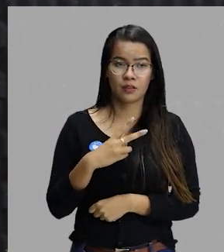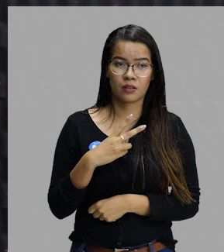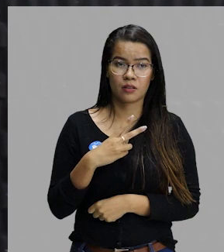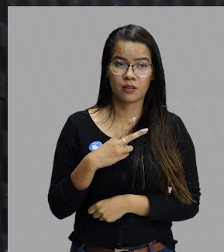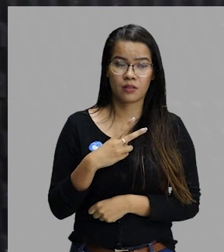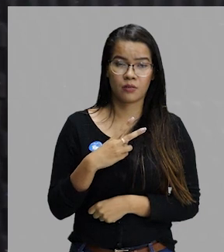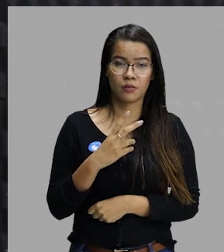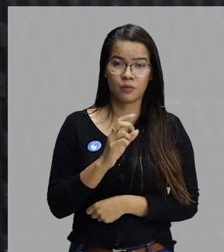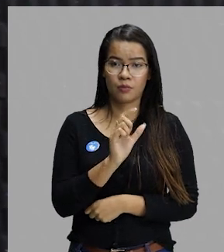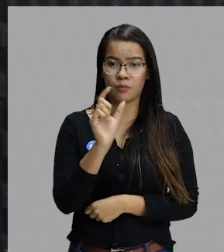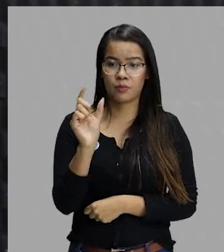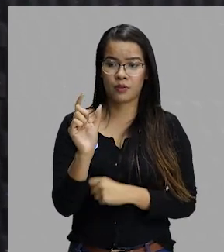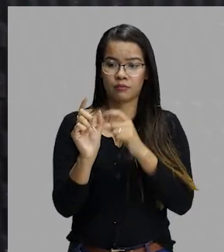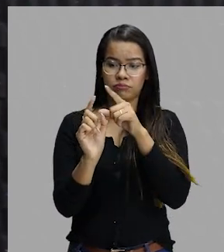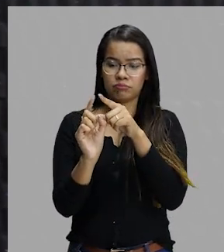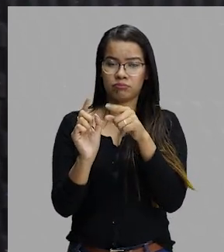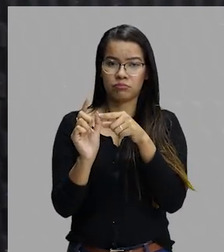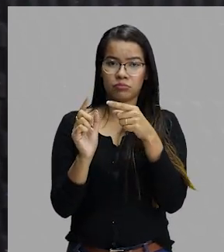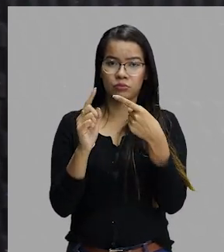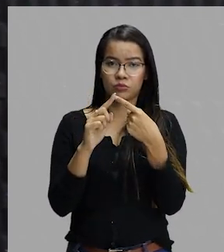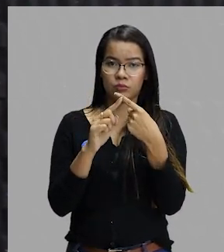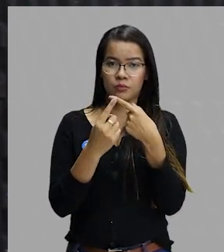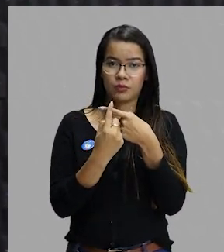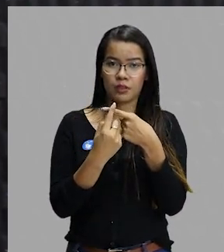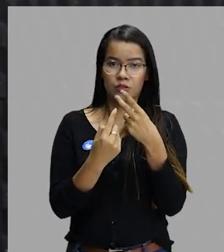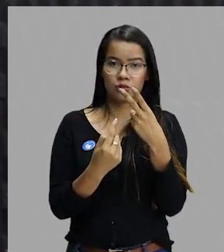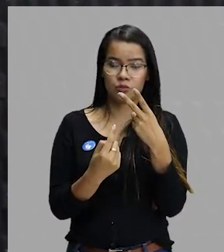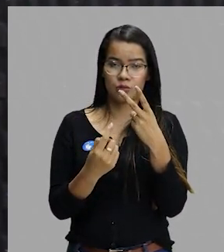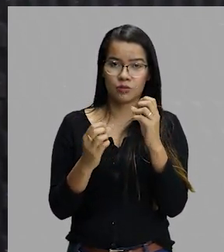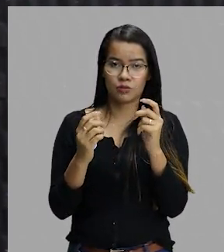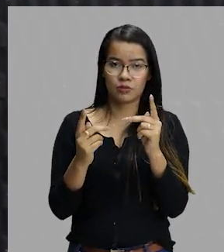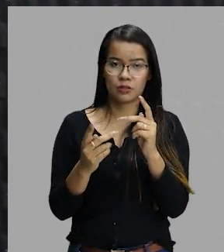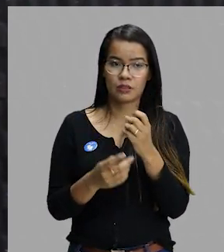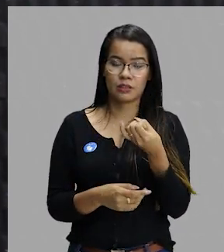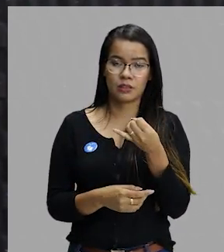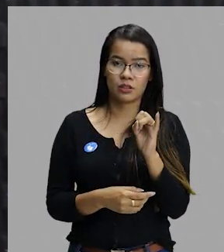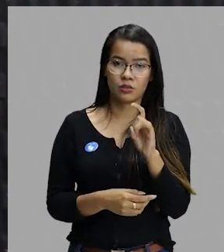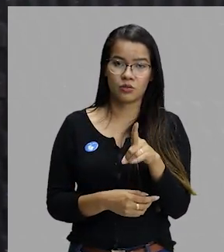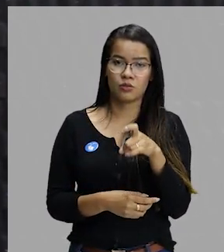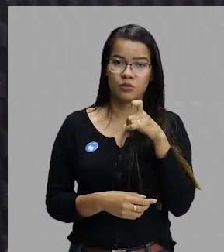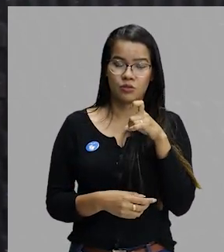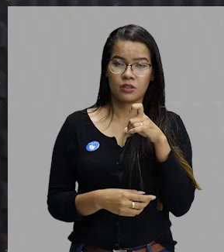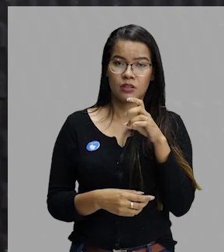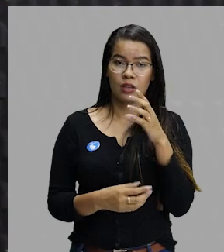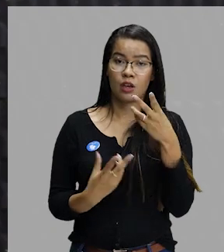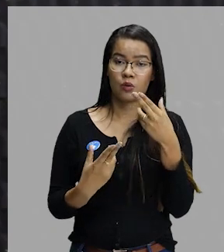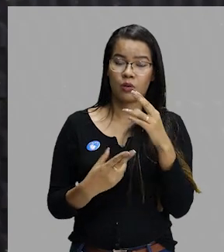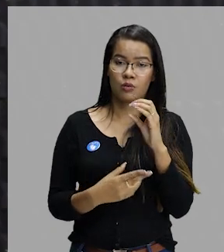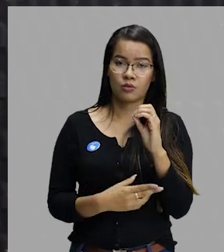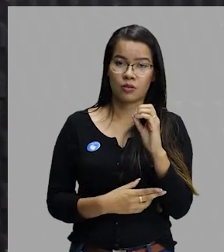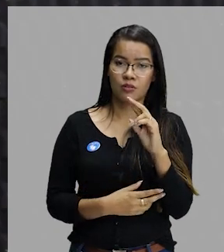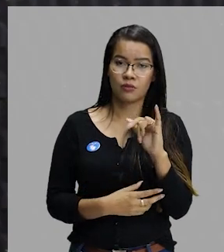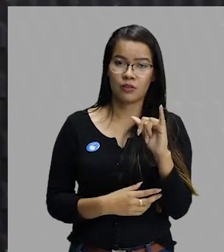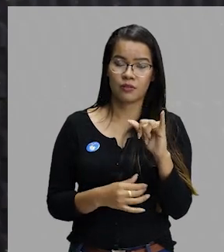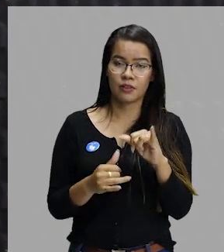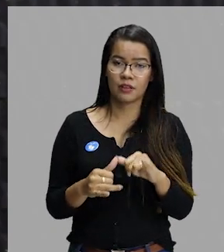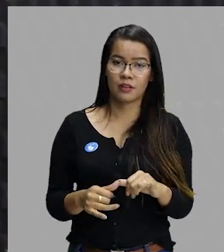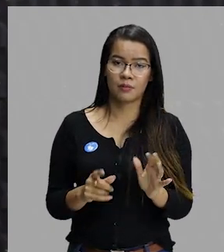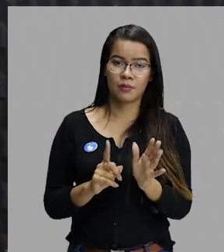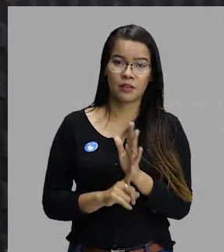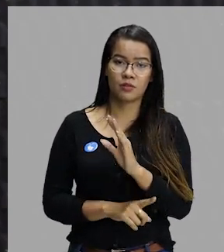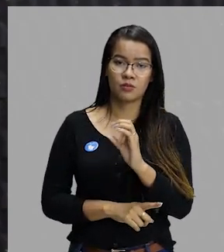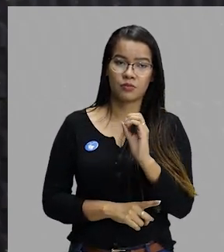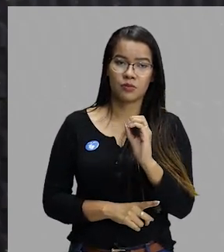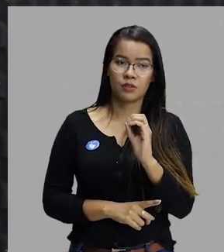e 2. Beleza. Se o x for 0, vai ficar menos o 0 dá